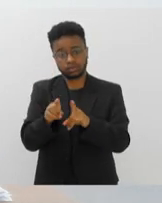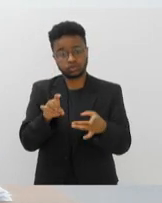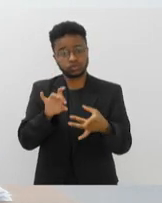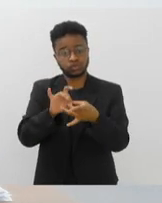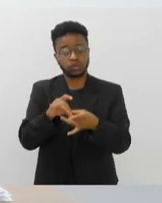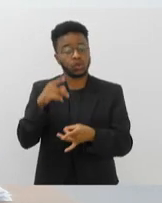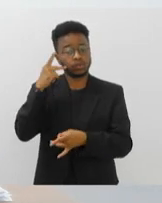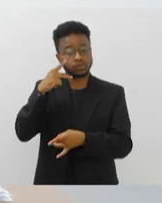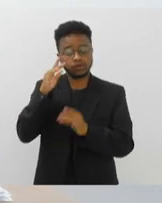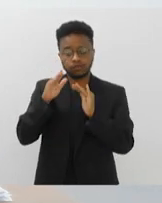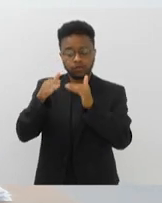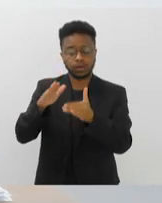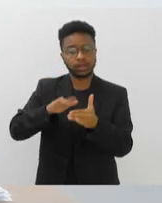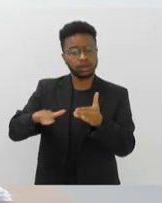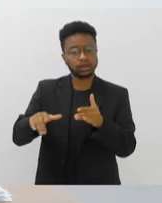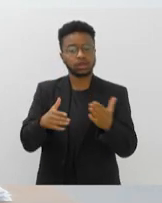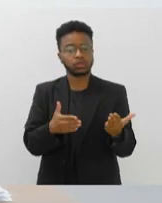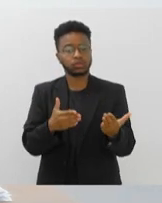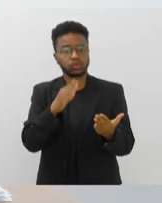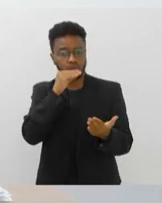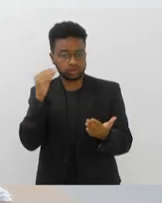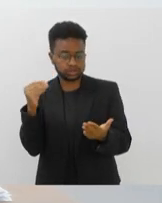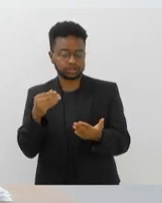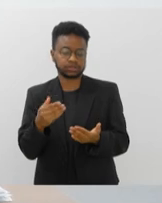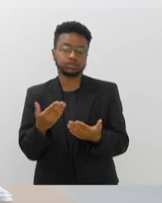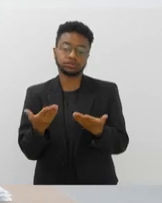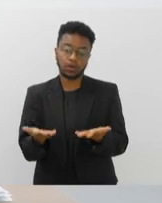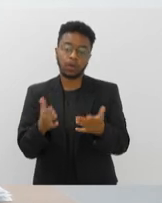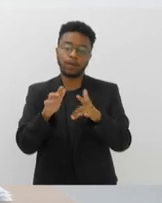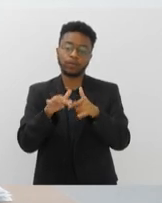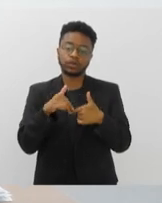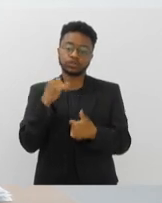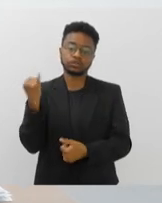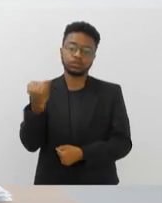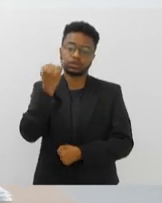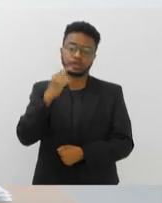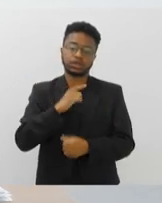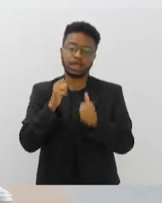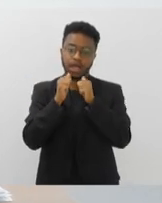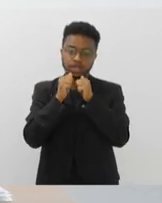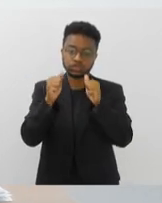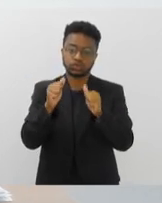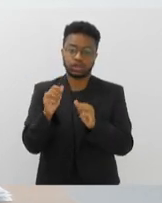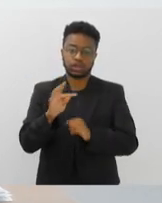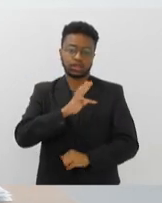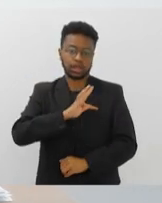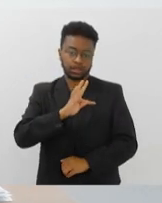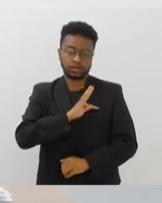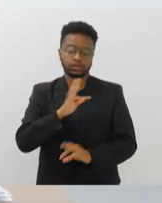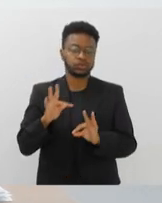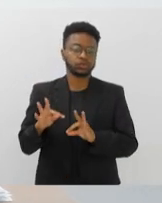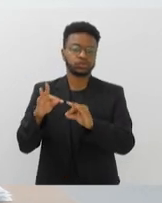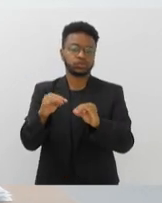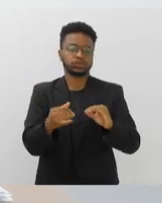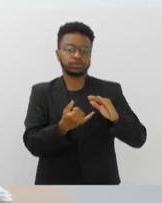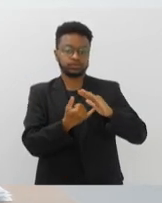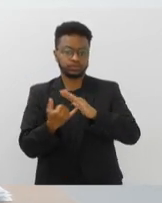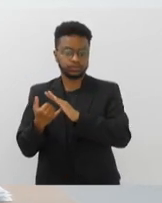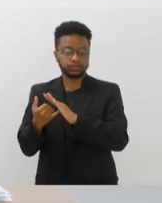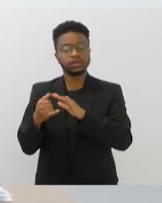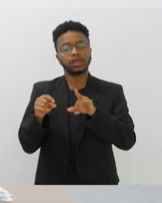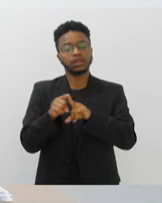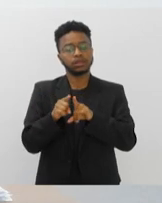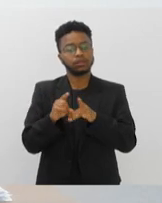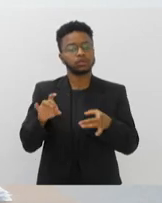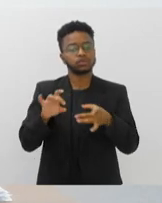destinadas à criança adolescente o orçamento público e por isso que é importante ter Assessoria Técnica né em todas as instituições e também no